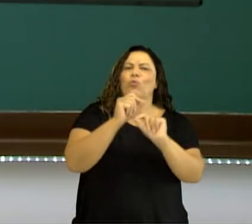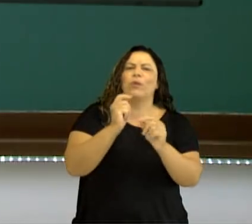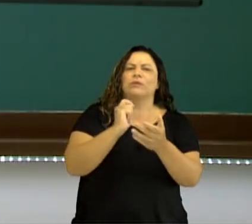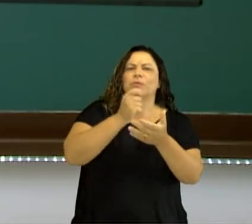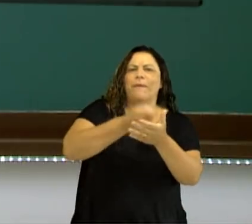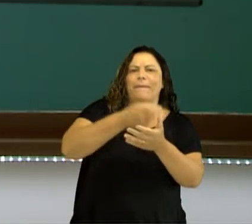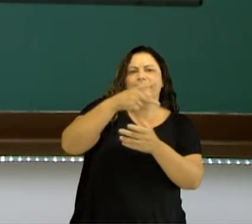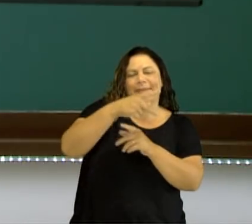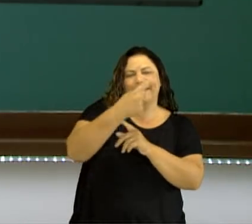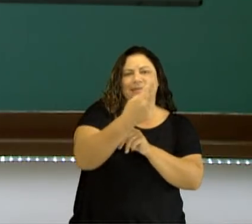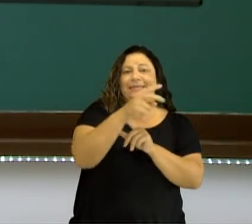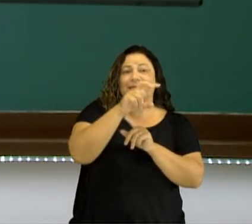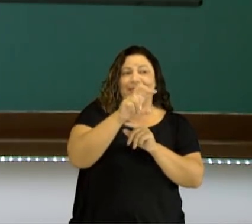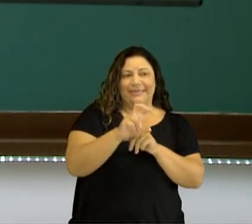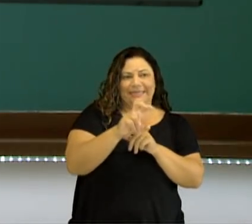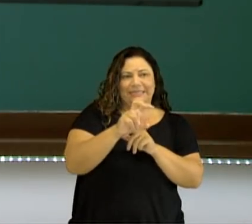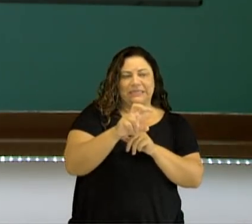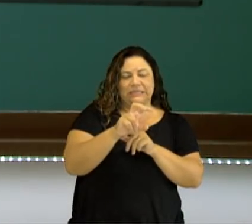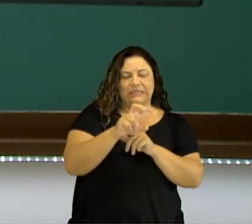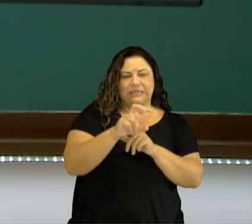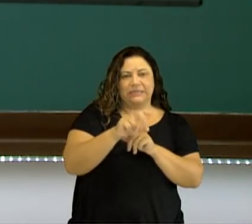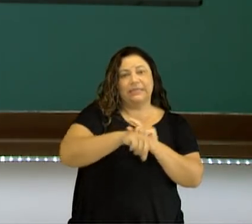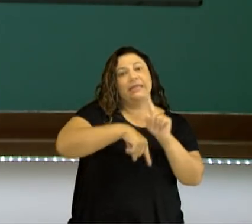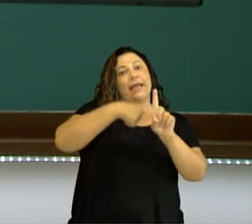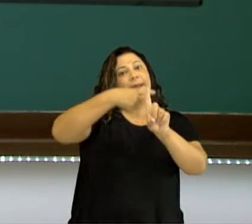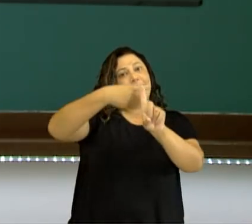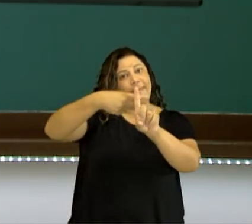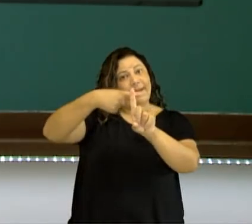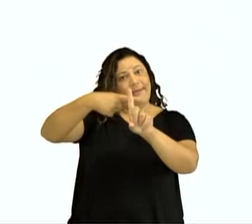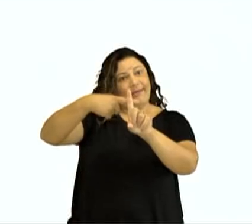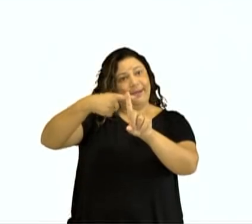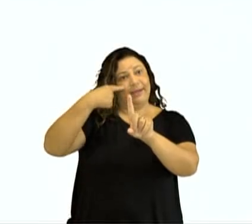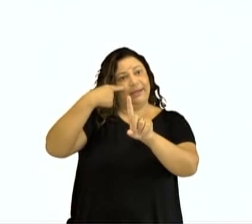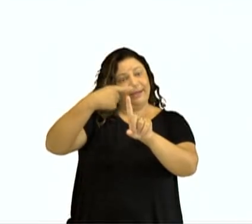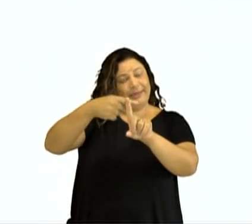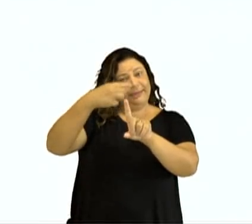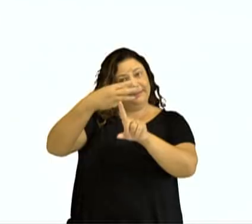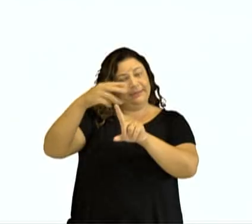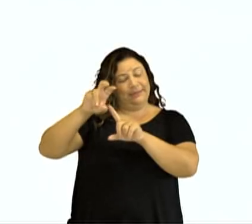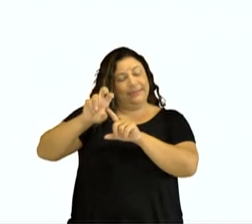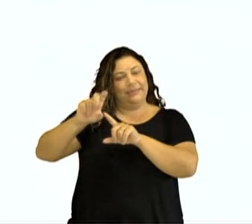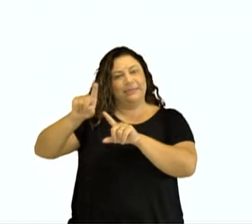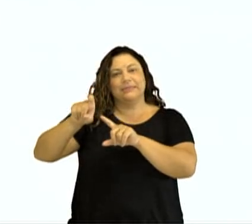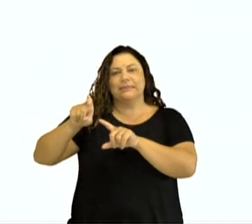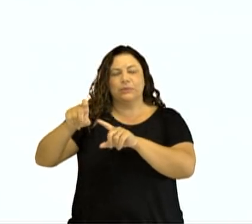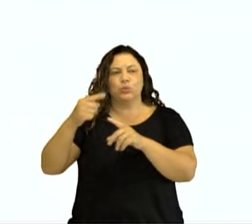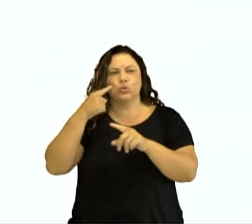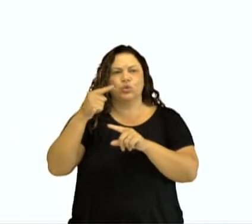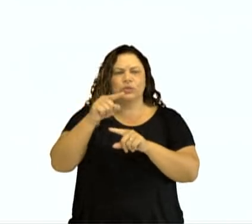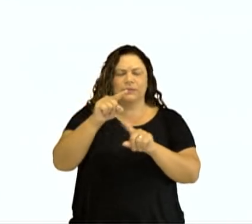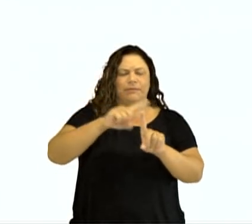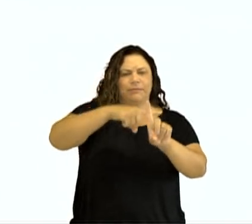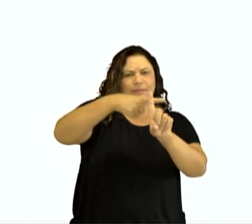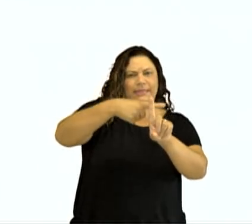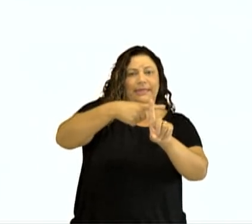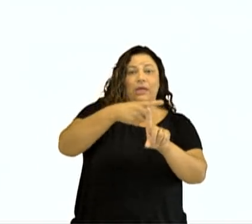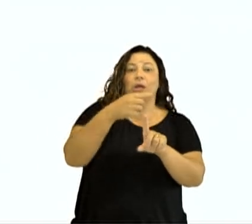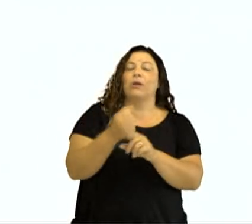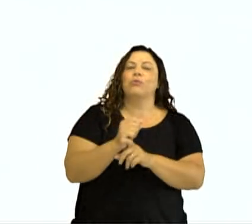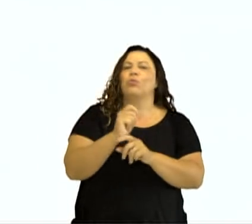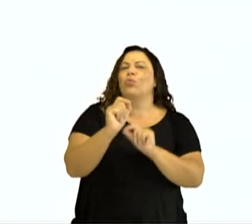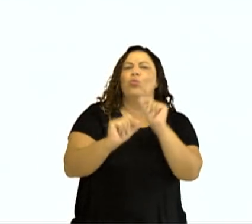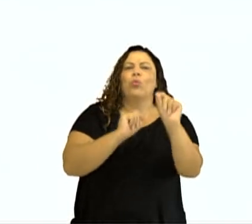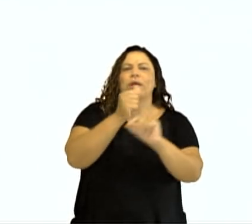Ou seja, essa palavrinha mais já te deu a ideia de uma adição. Então, além do valor do cento,